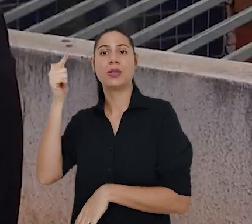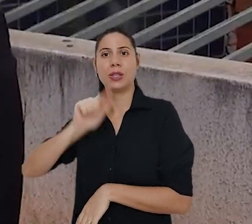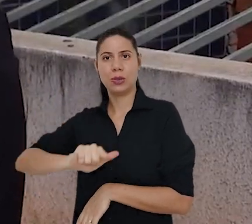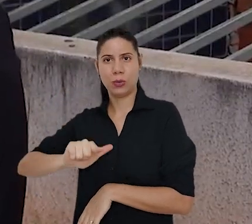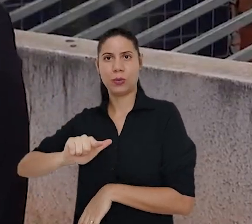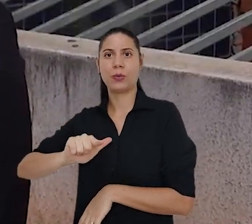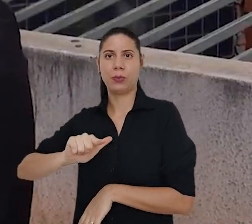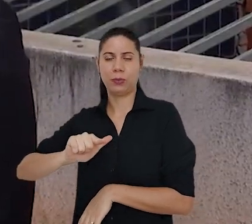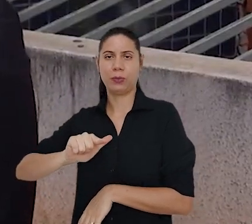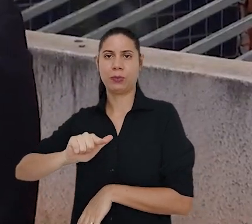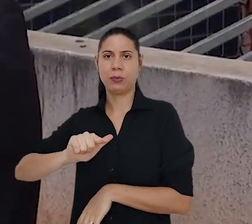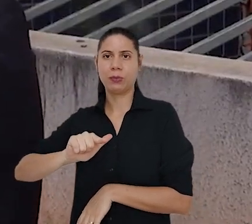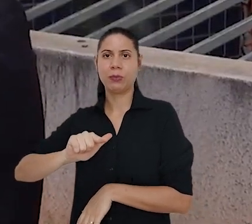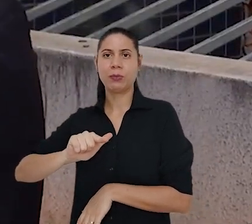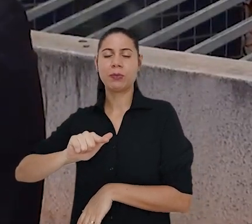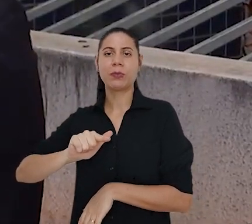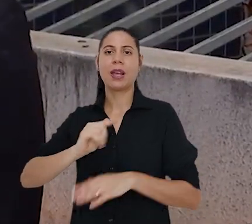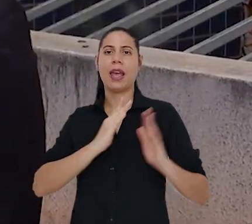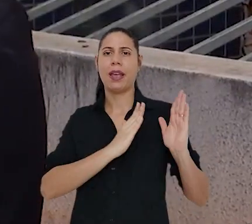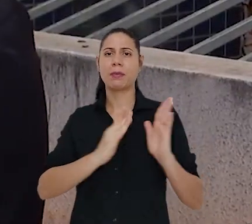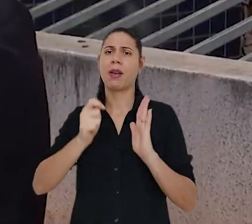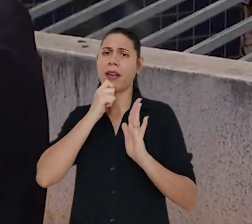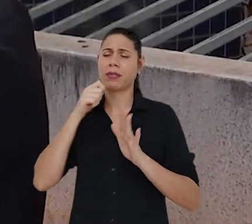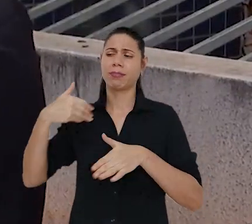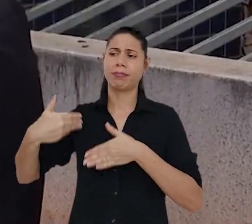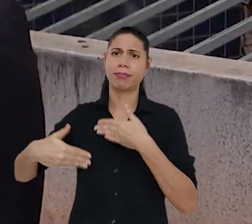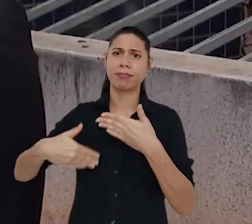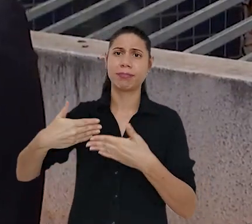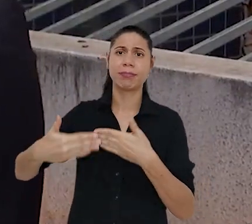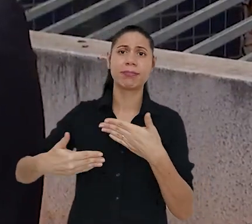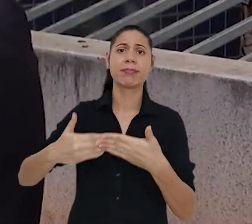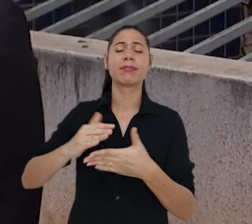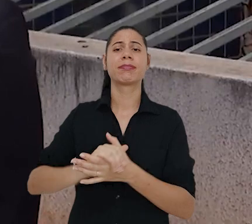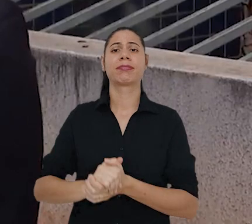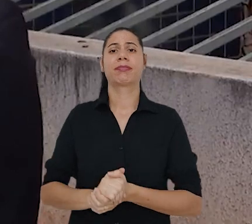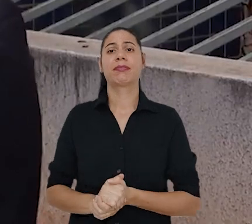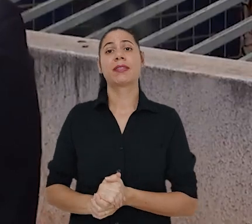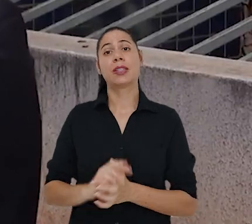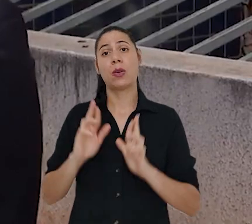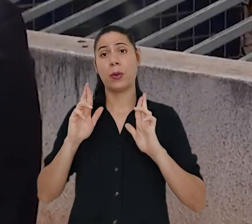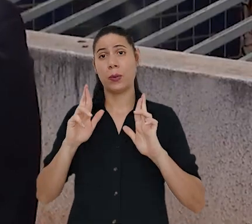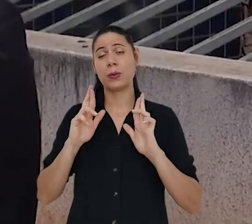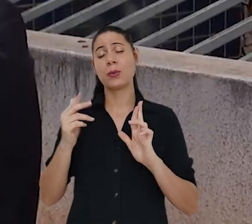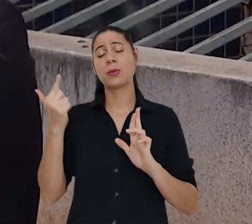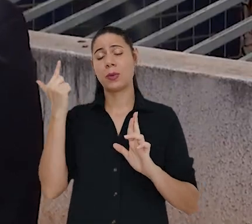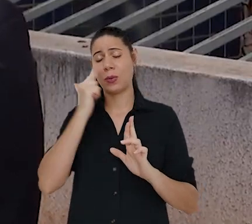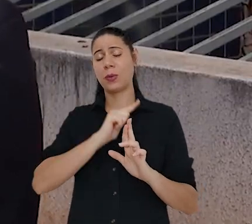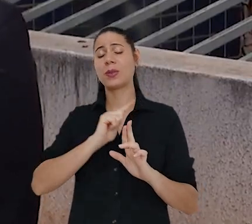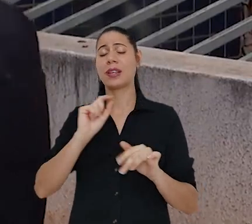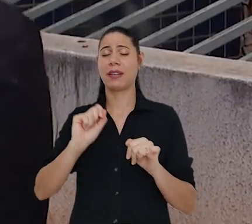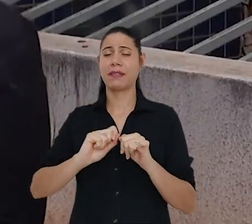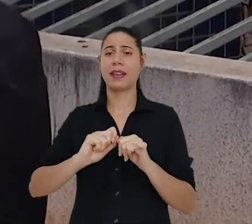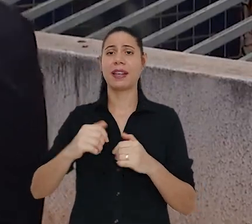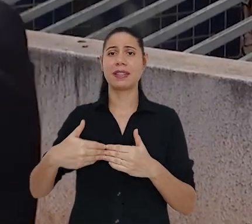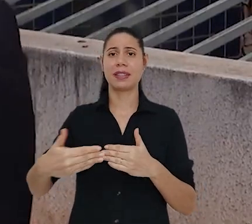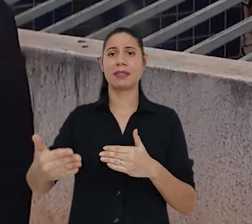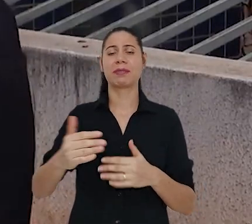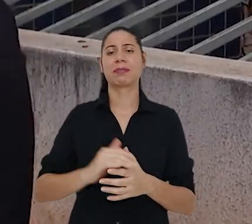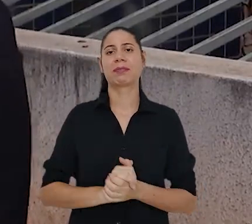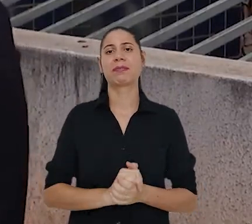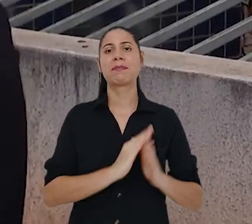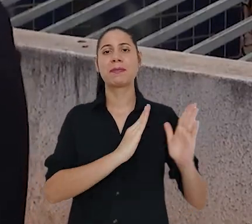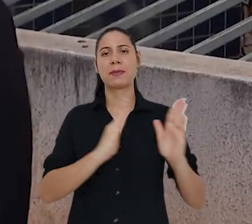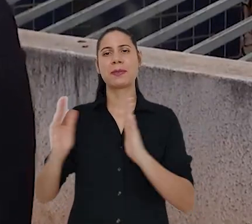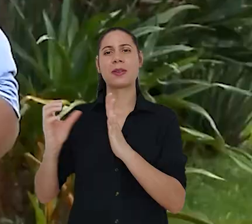fosse realizado novamente. Assim, o processo ainda está em andamento, e ainda espero conseguir fazer as